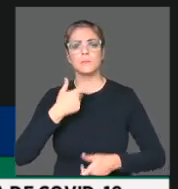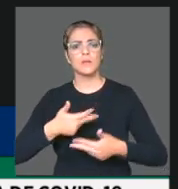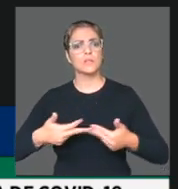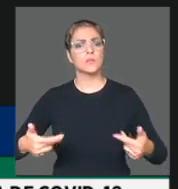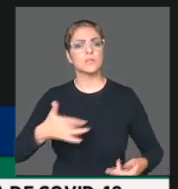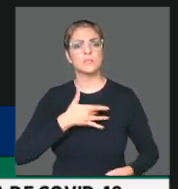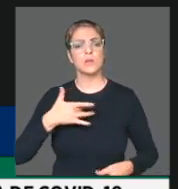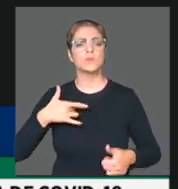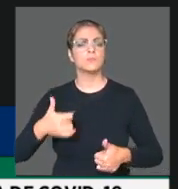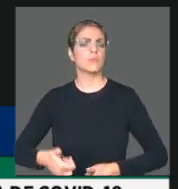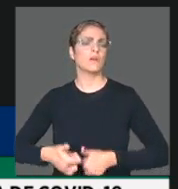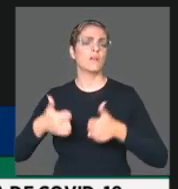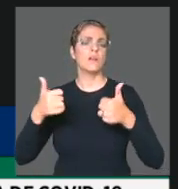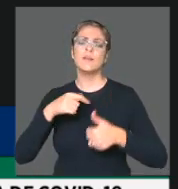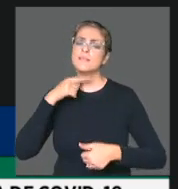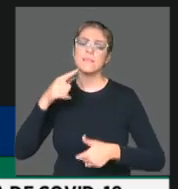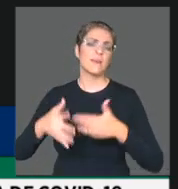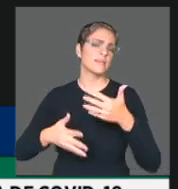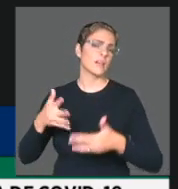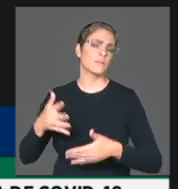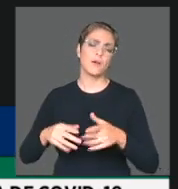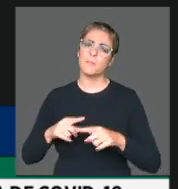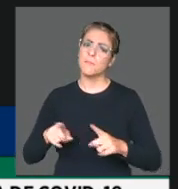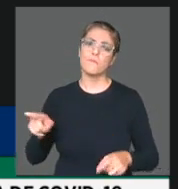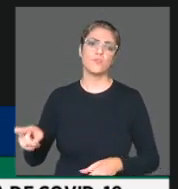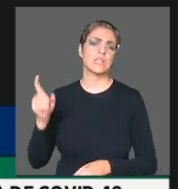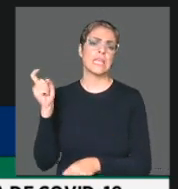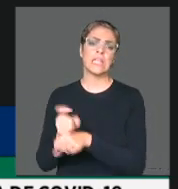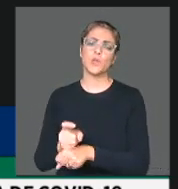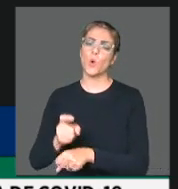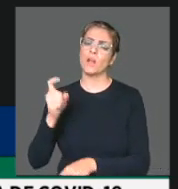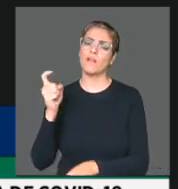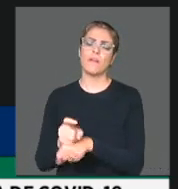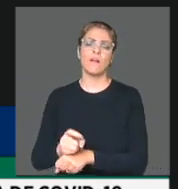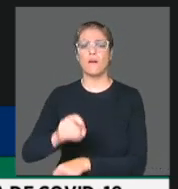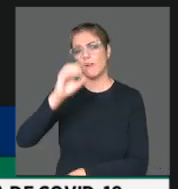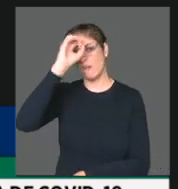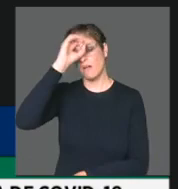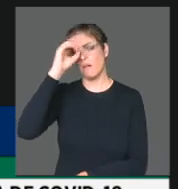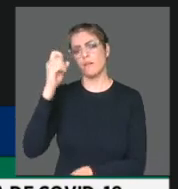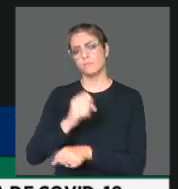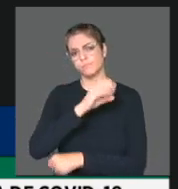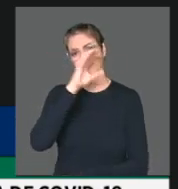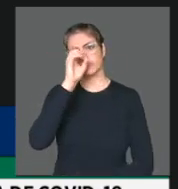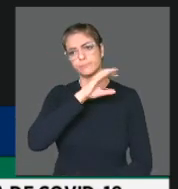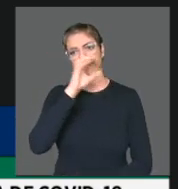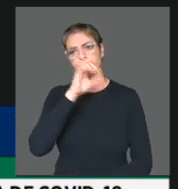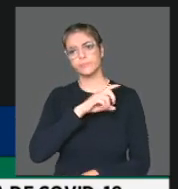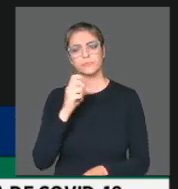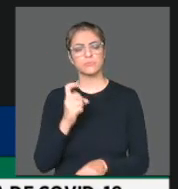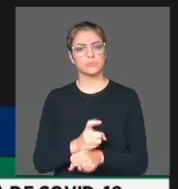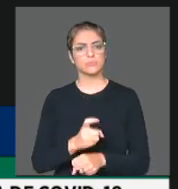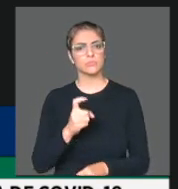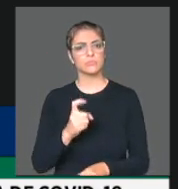saúde funcionar melhor? Ninguém impede, a não ser a sua ignorância, a não ser a sua arrogância, a não